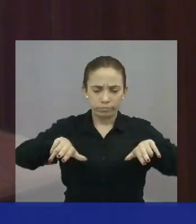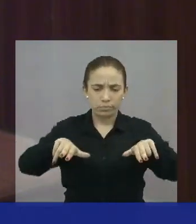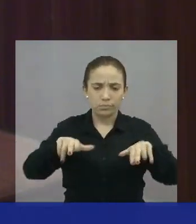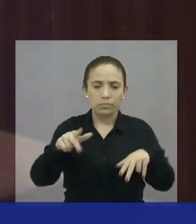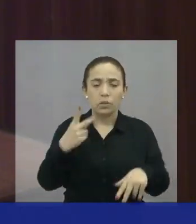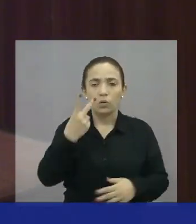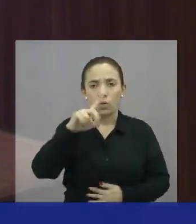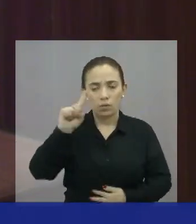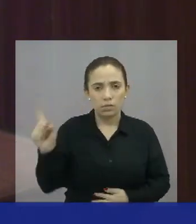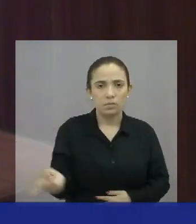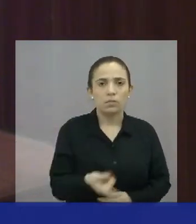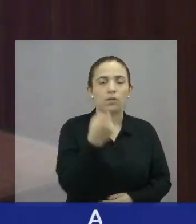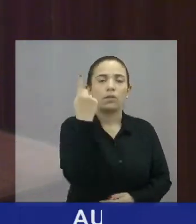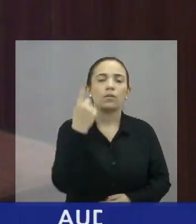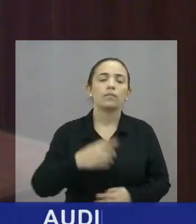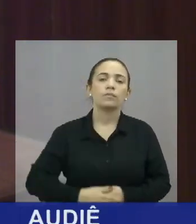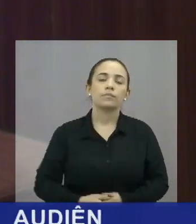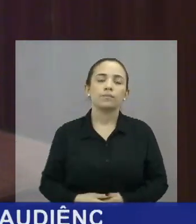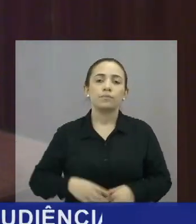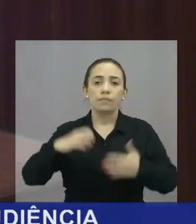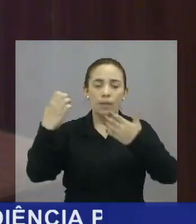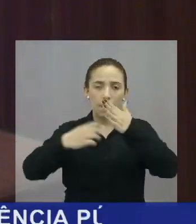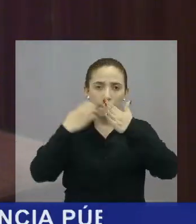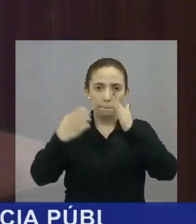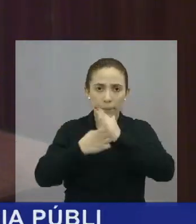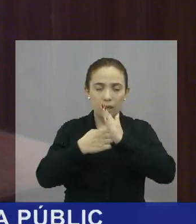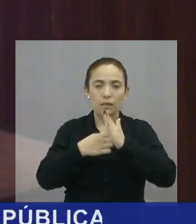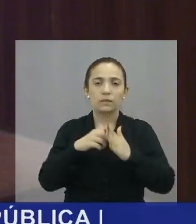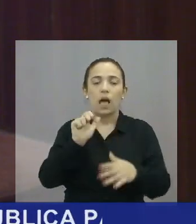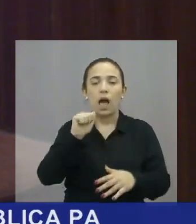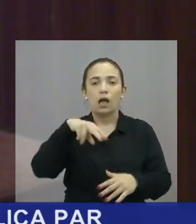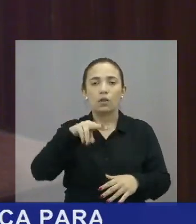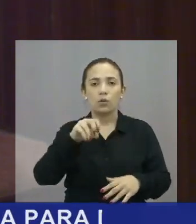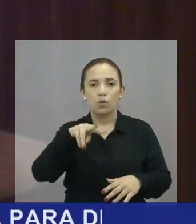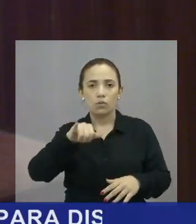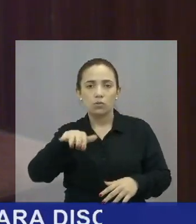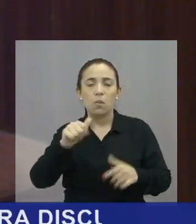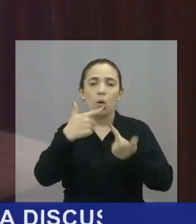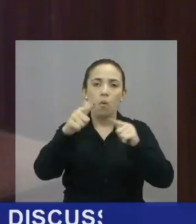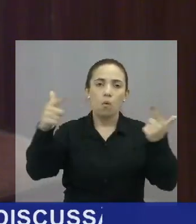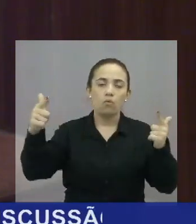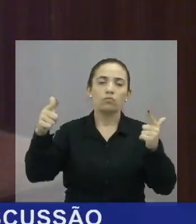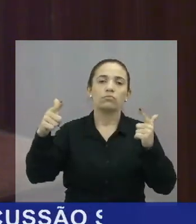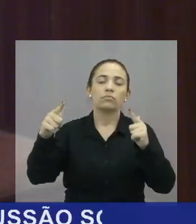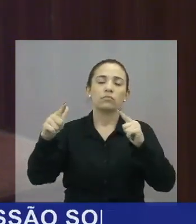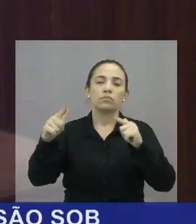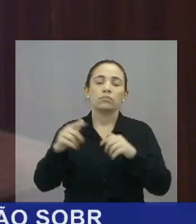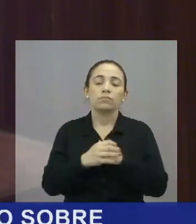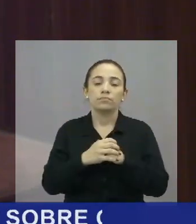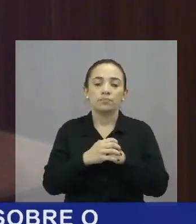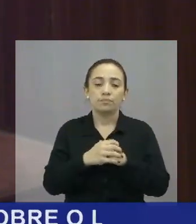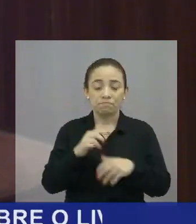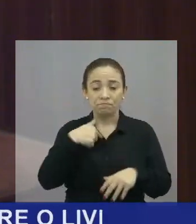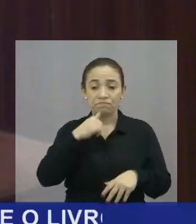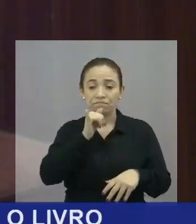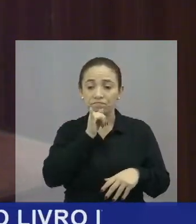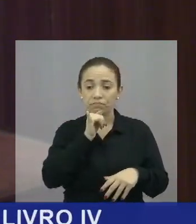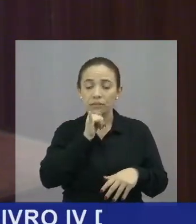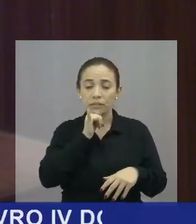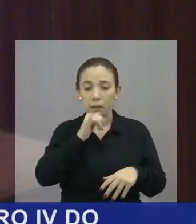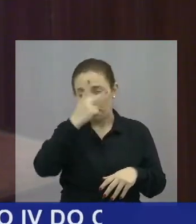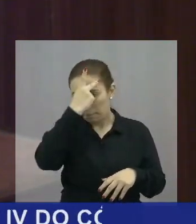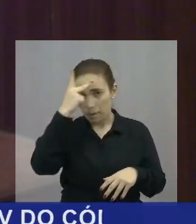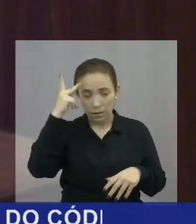2 milhões, empresa anônima e outras entidades empresariais. Eu vou dar exemplo da